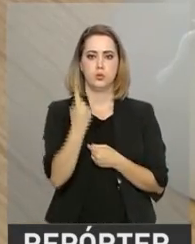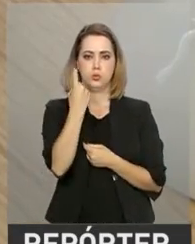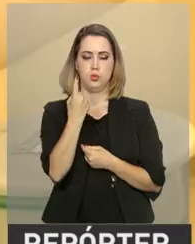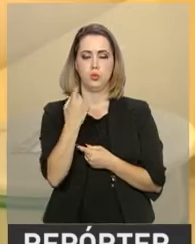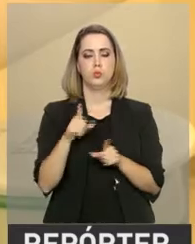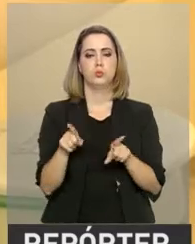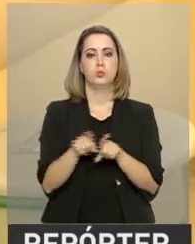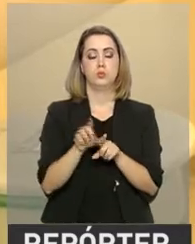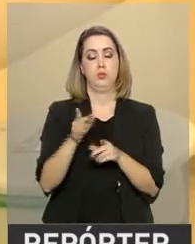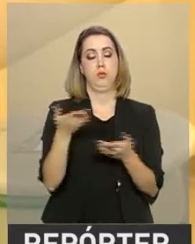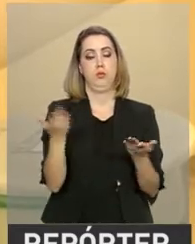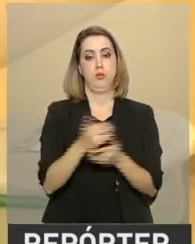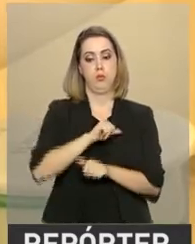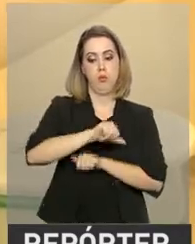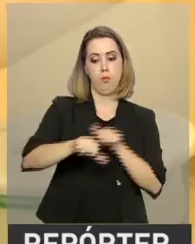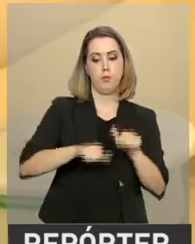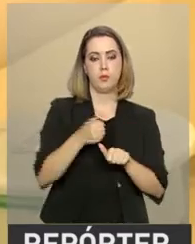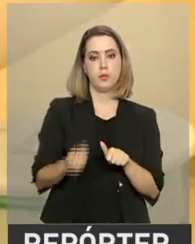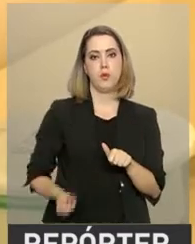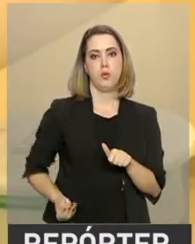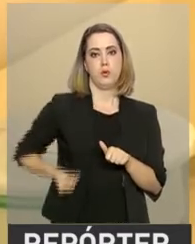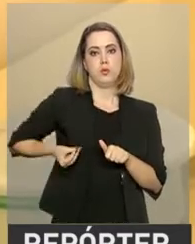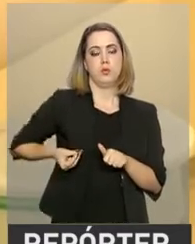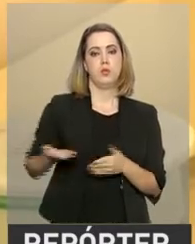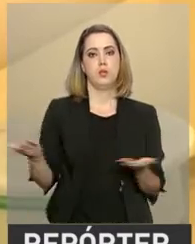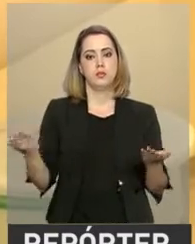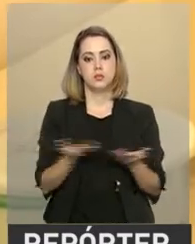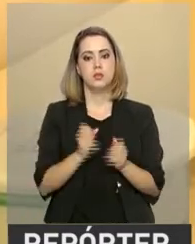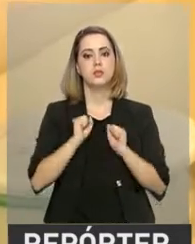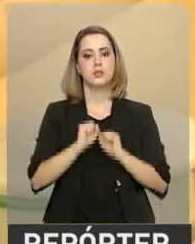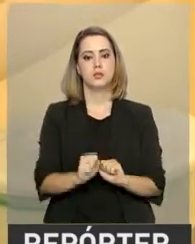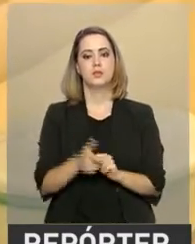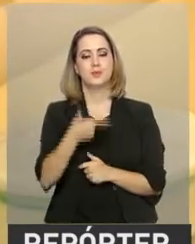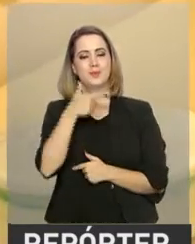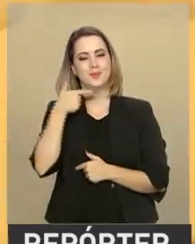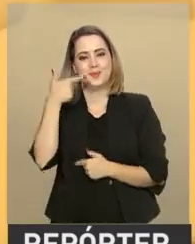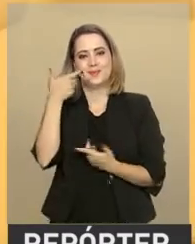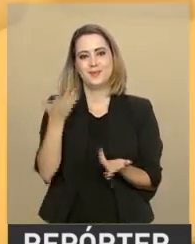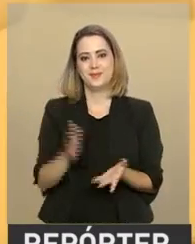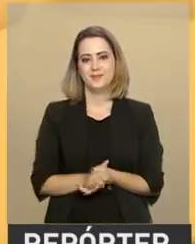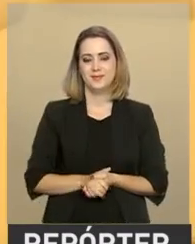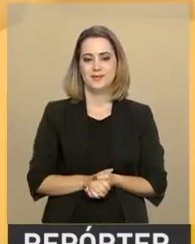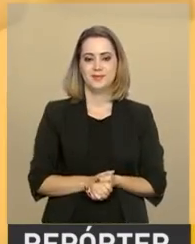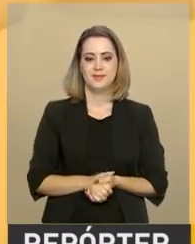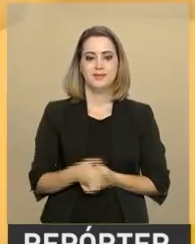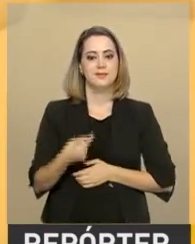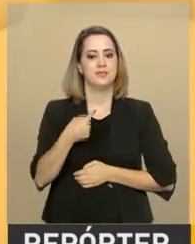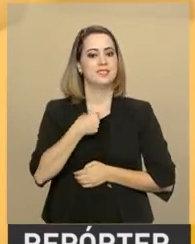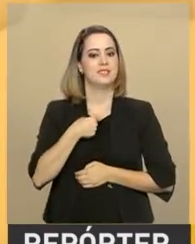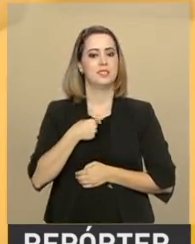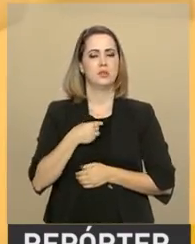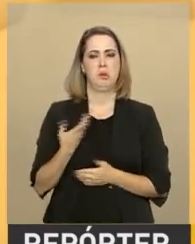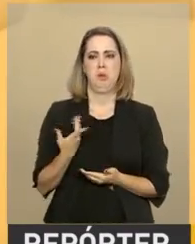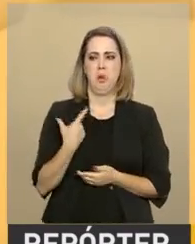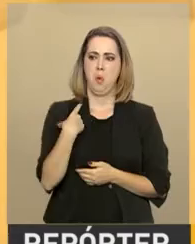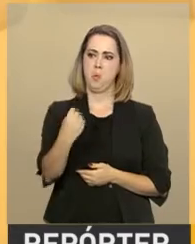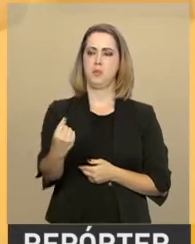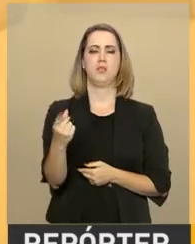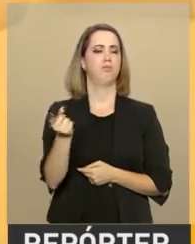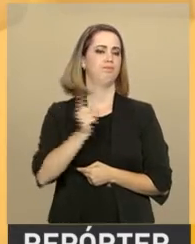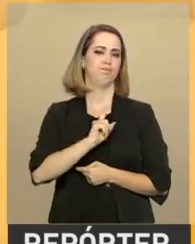reconstrução depois de tanto tempo se condendo ela agora está sorrindo à toa eu praticamente quase nem saía